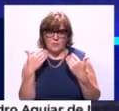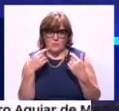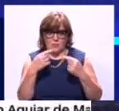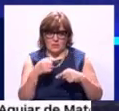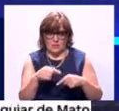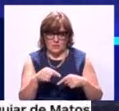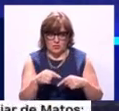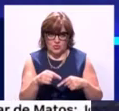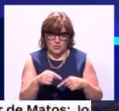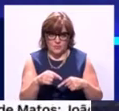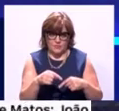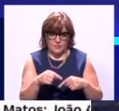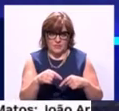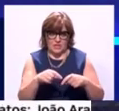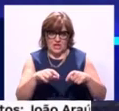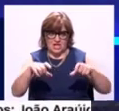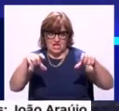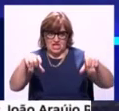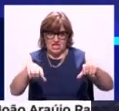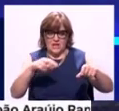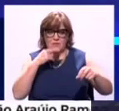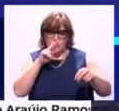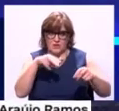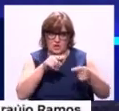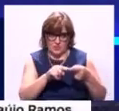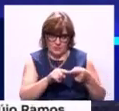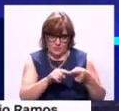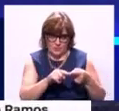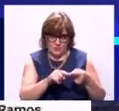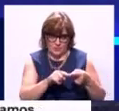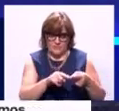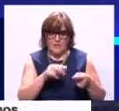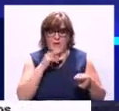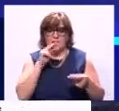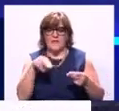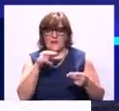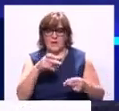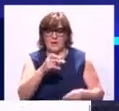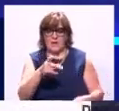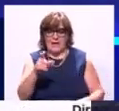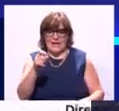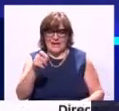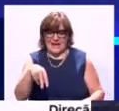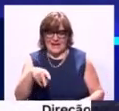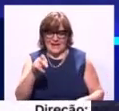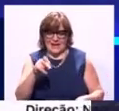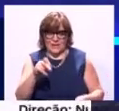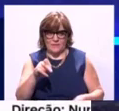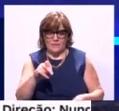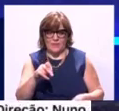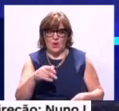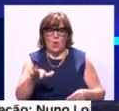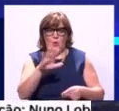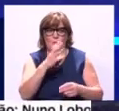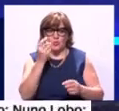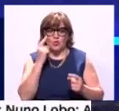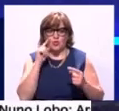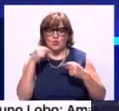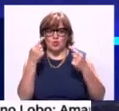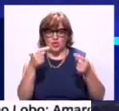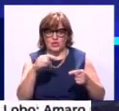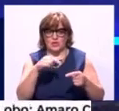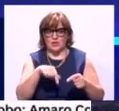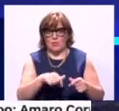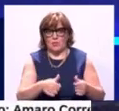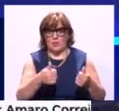temos o Estádio Dragão e o Dragão Arena. Um mês onde estão muitos turistas no verão, e o Porto é uma